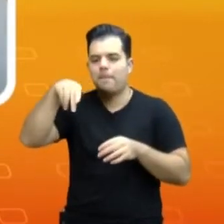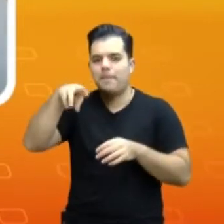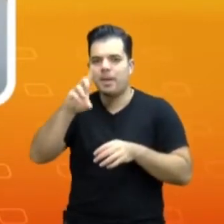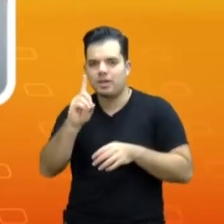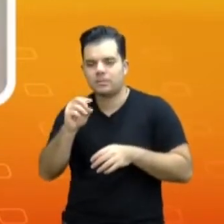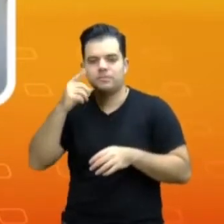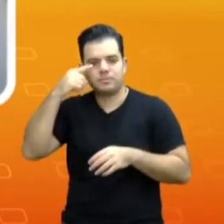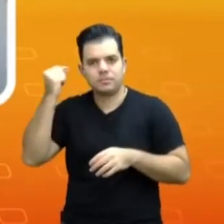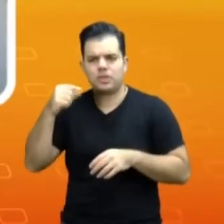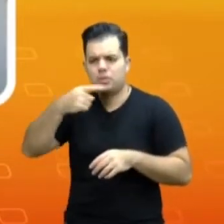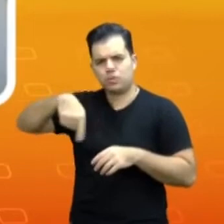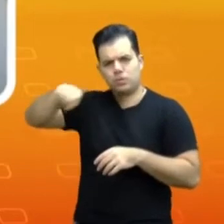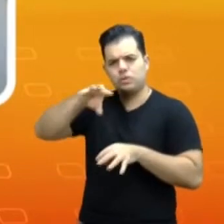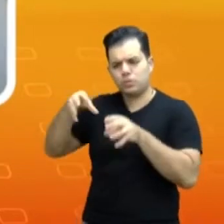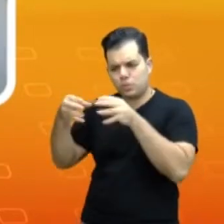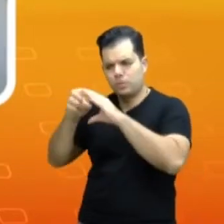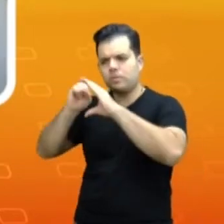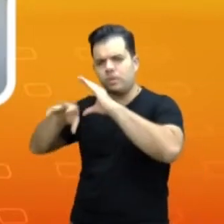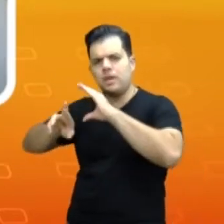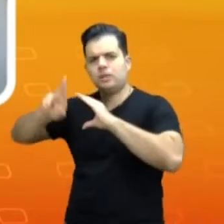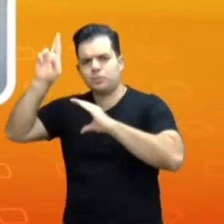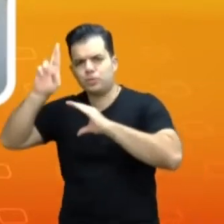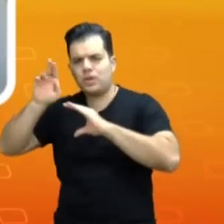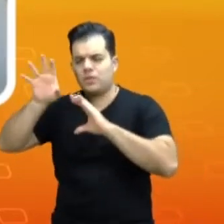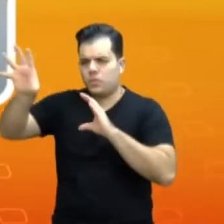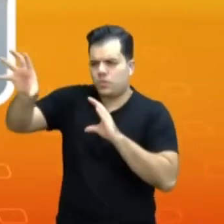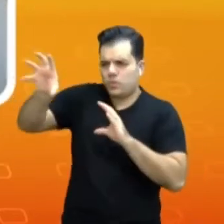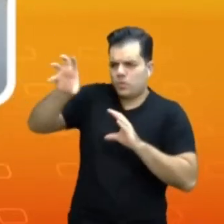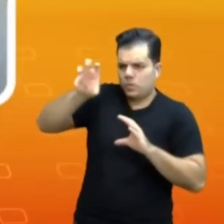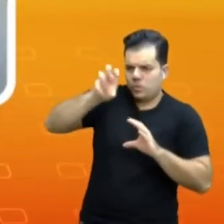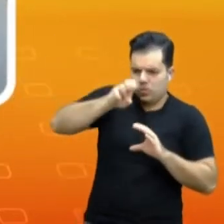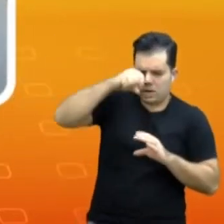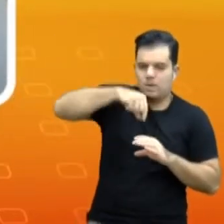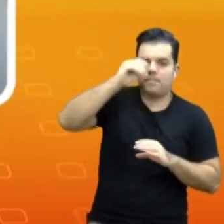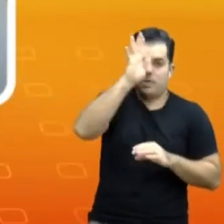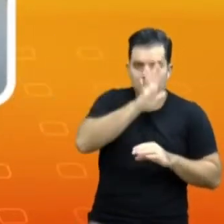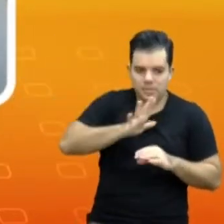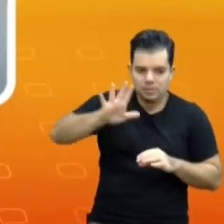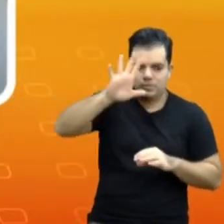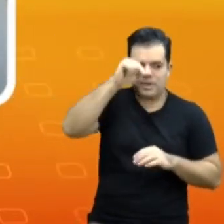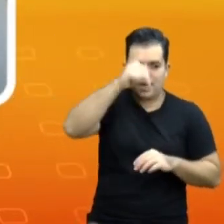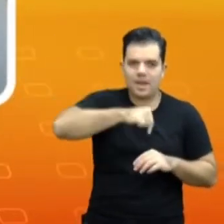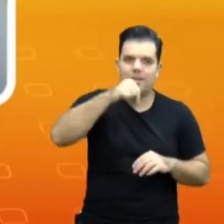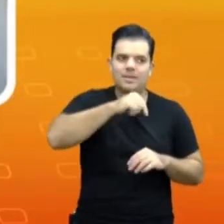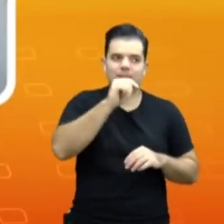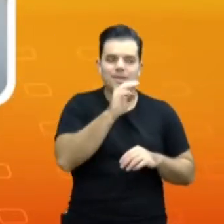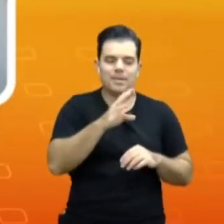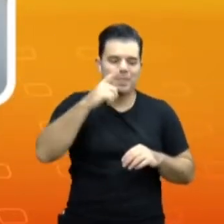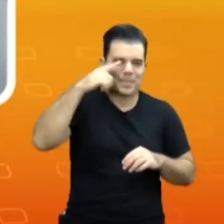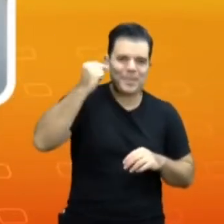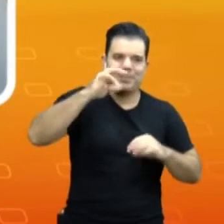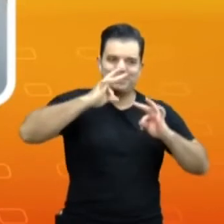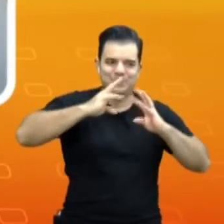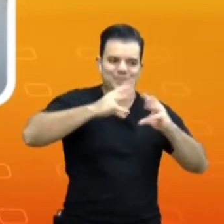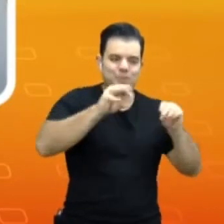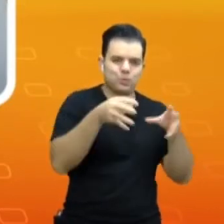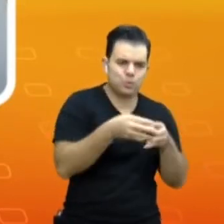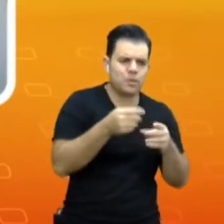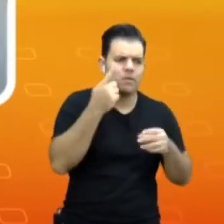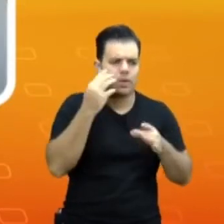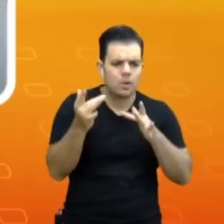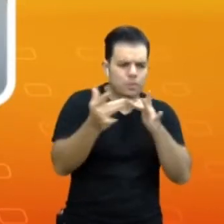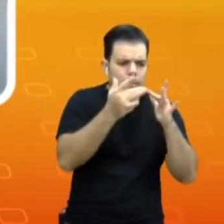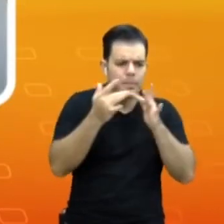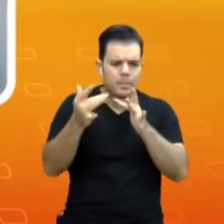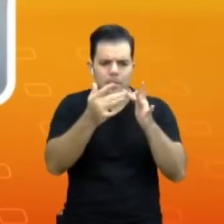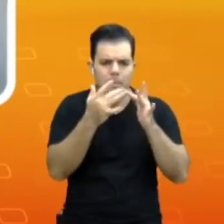gente ser o responsável por trazer esse sinal até o Brasil, e aí a Band, né? O Thiago explicou o desenho que ele fez ali a partir do sinal, da